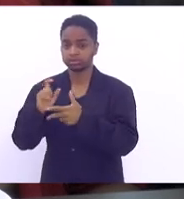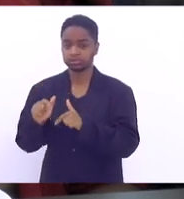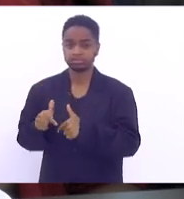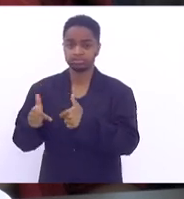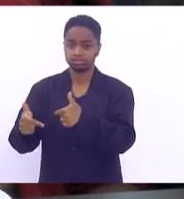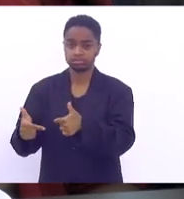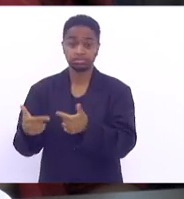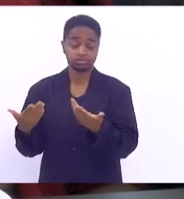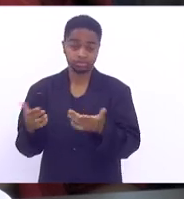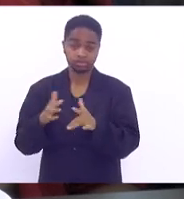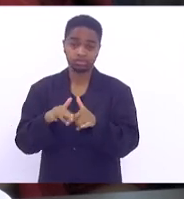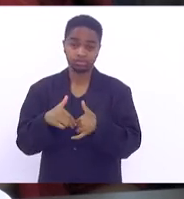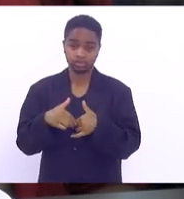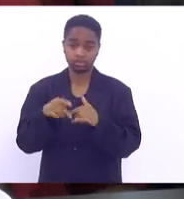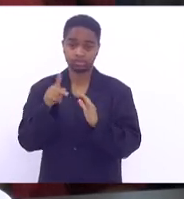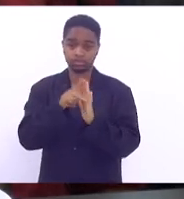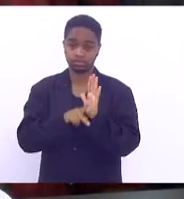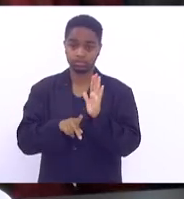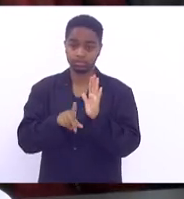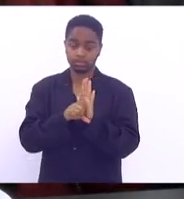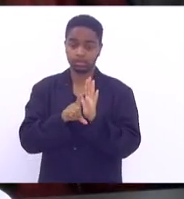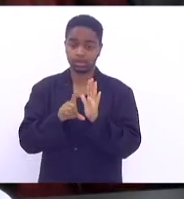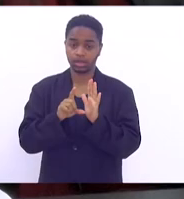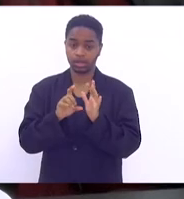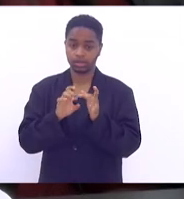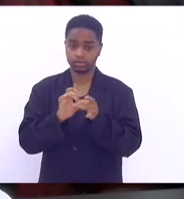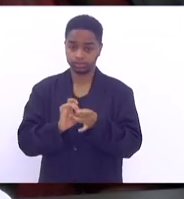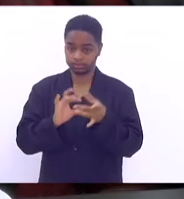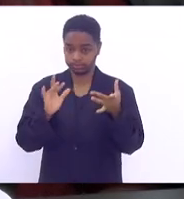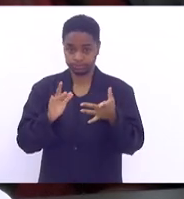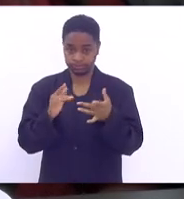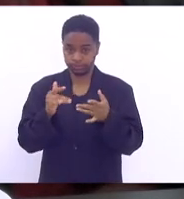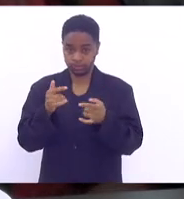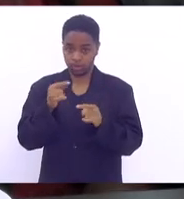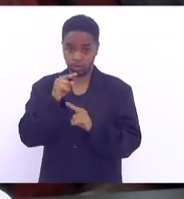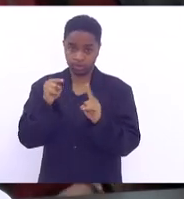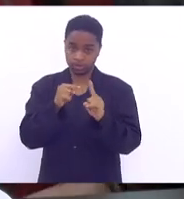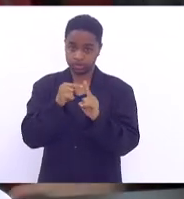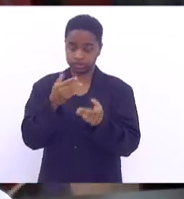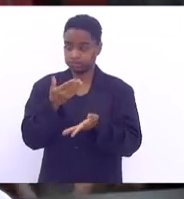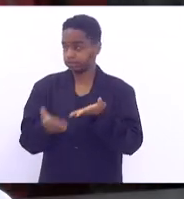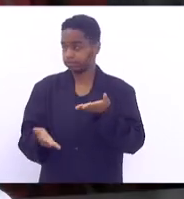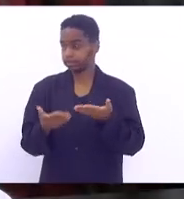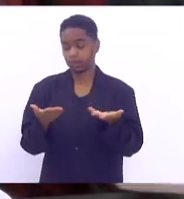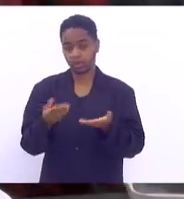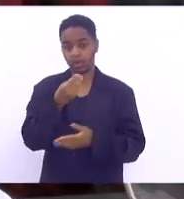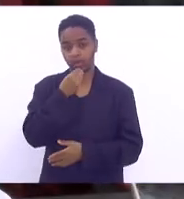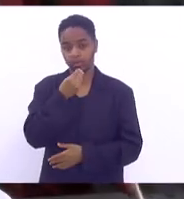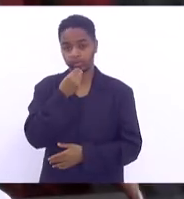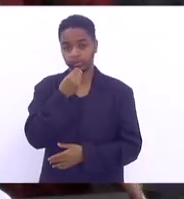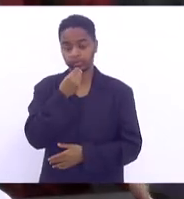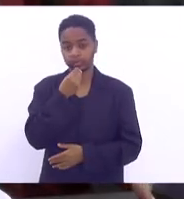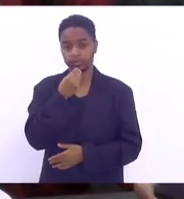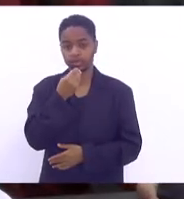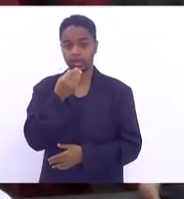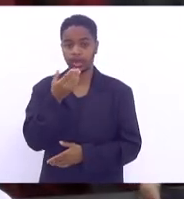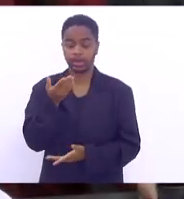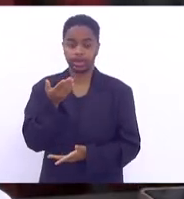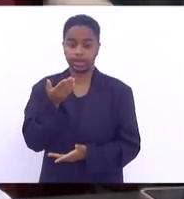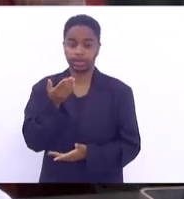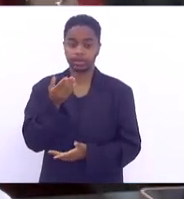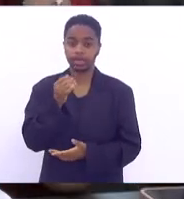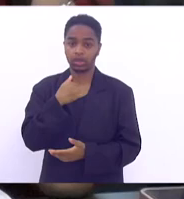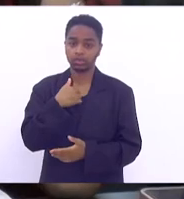projeto autorizativo perde absolutamente o seu objeto. Então, ele tem que ser... evidentemente. A TIS, não. Eu tenho